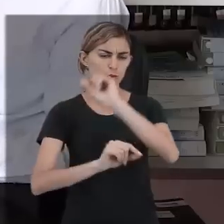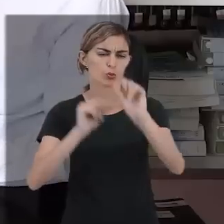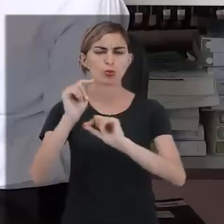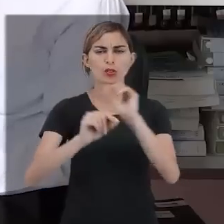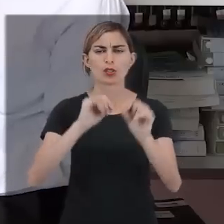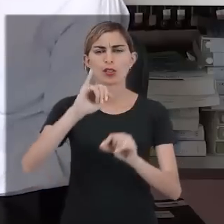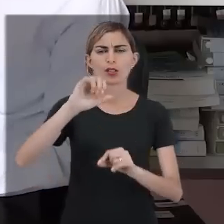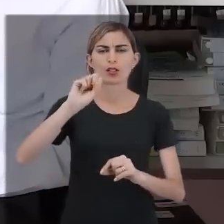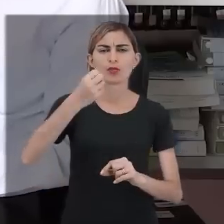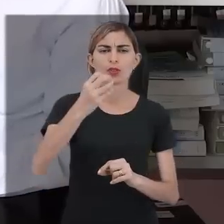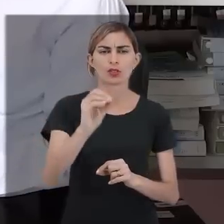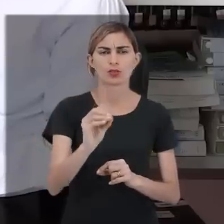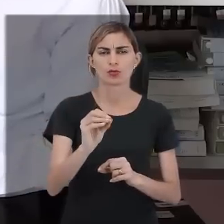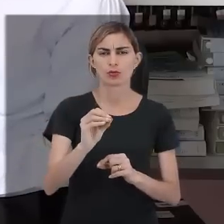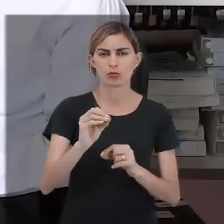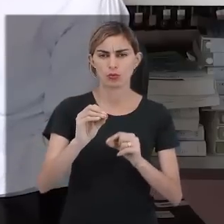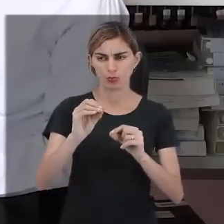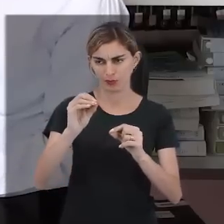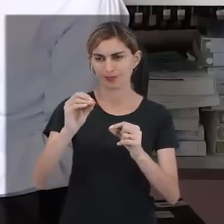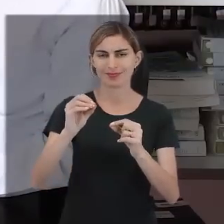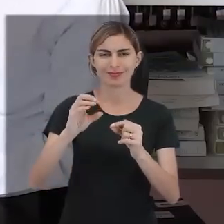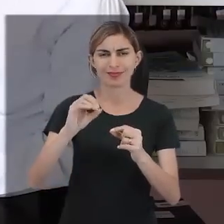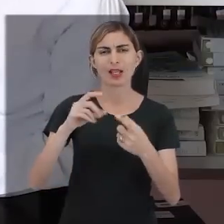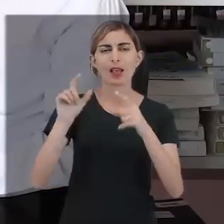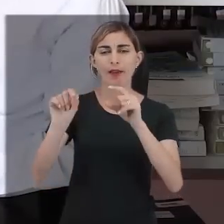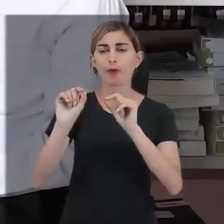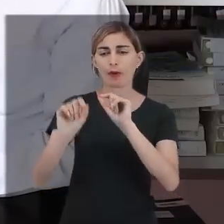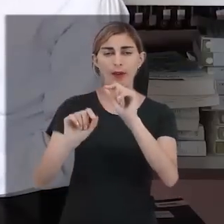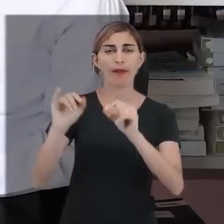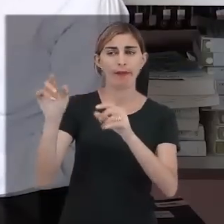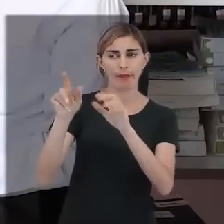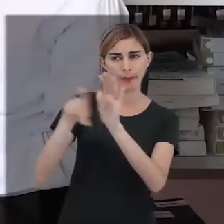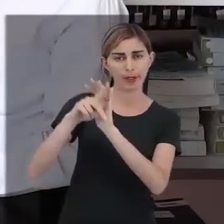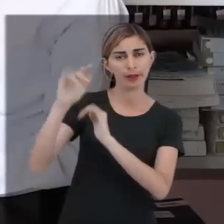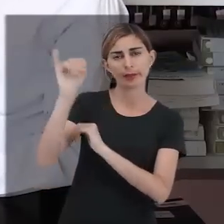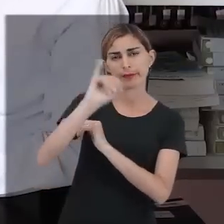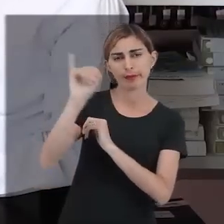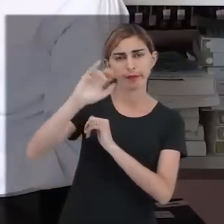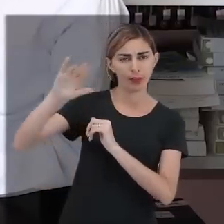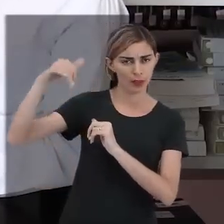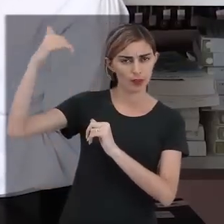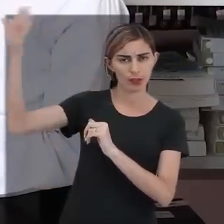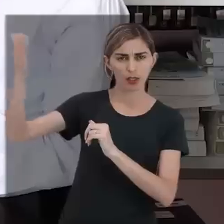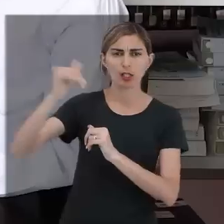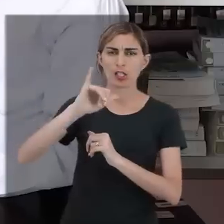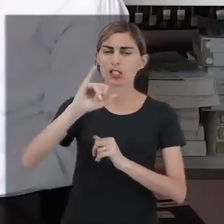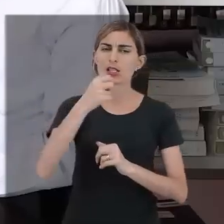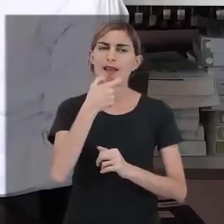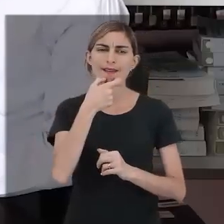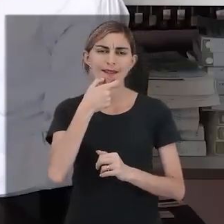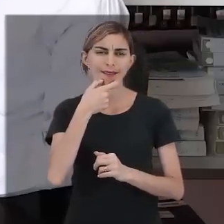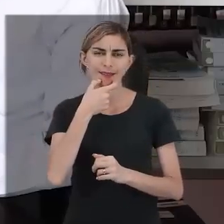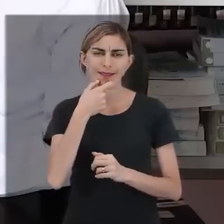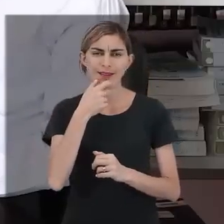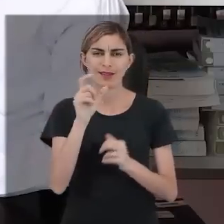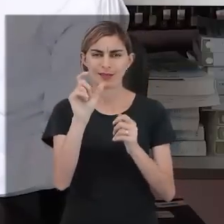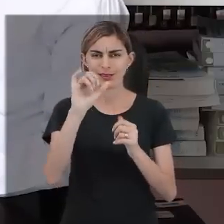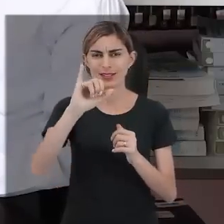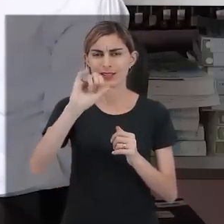organismo ISO? Pronto. O organismo ISO é um organismo internacional, né? A ISO é o termo em inglês que significa,